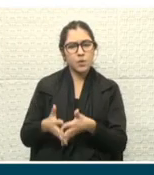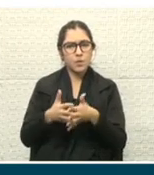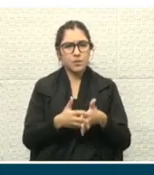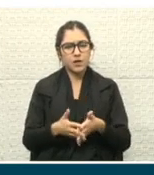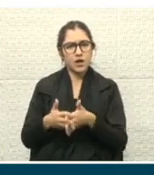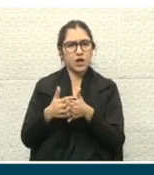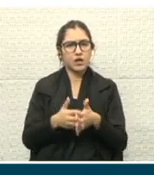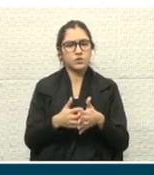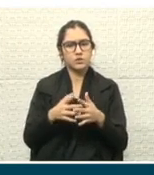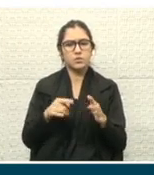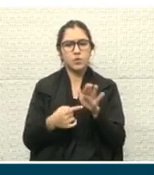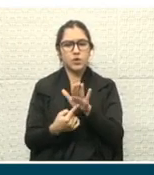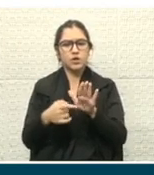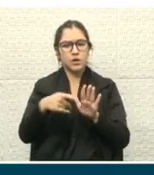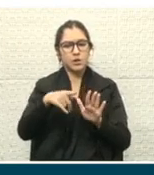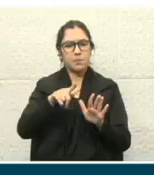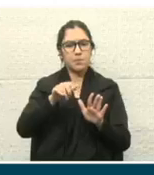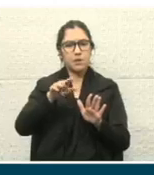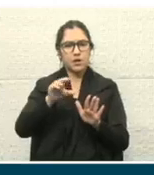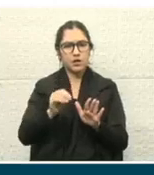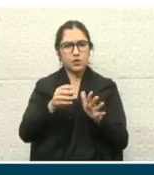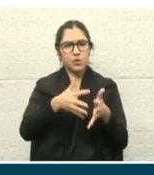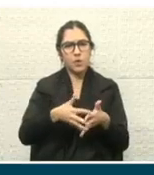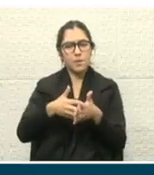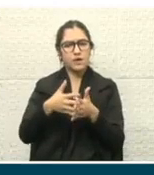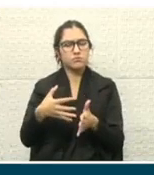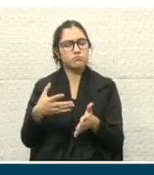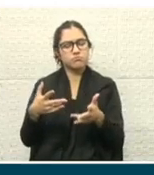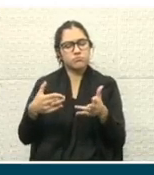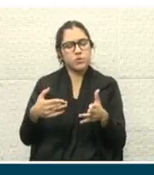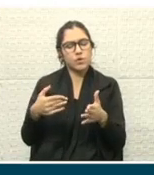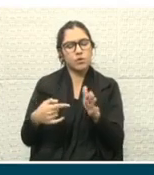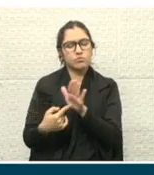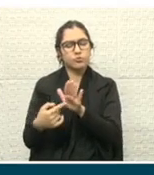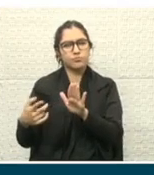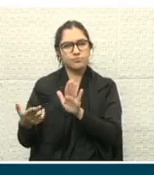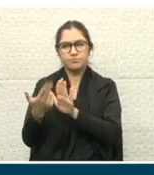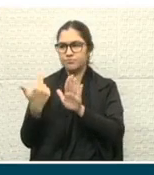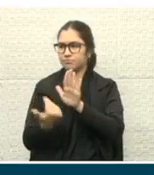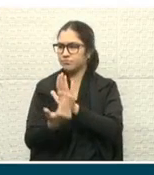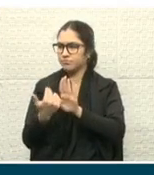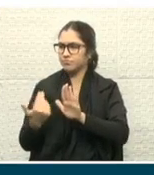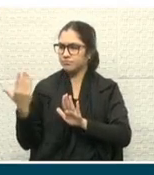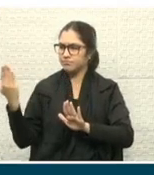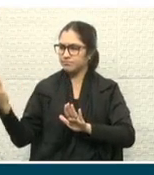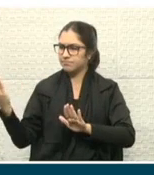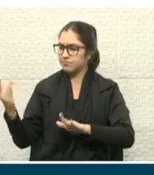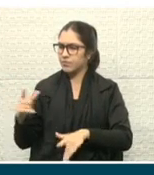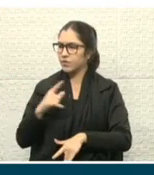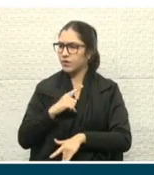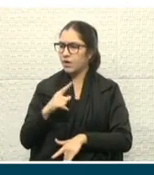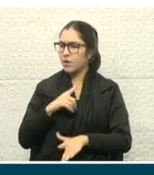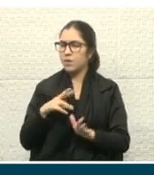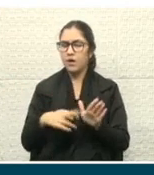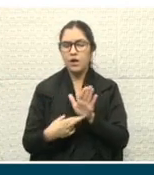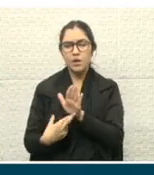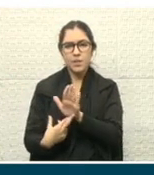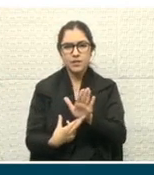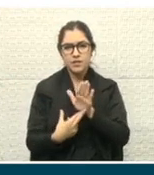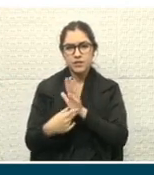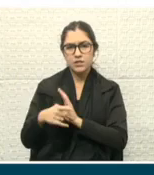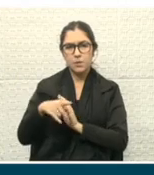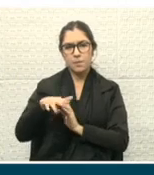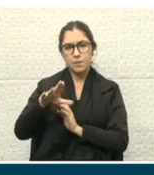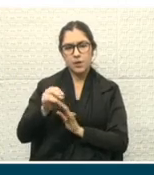complexos indicado no plano complexo conforme a seguinte figura. Então, nós temos aqui a representação do